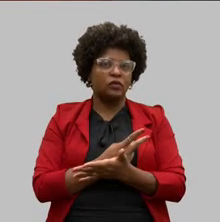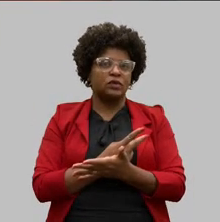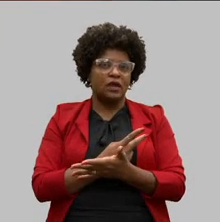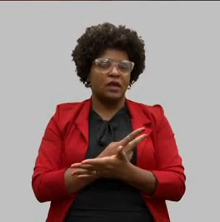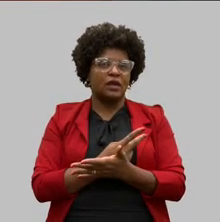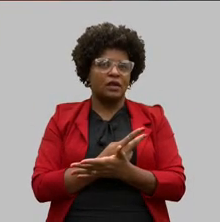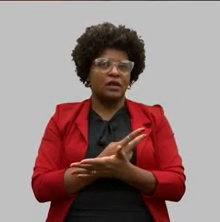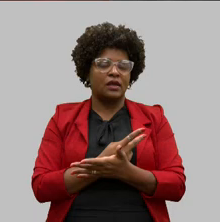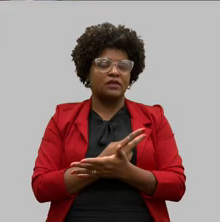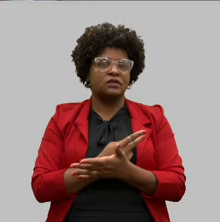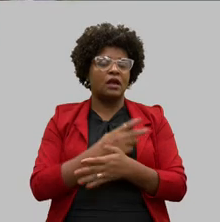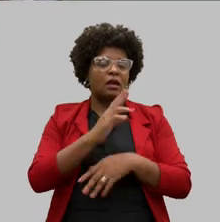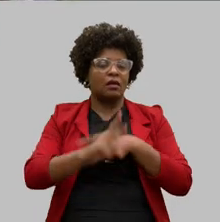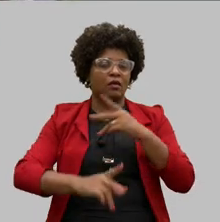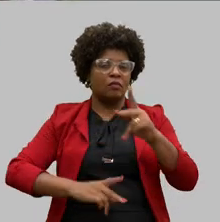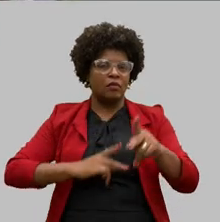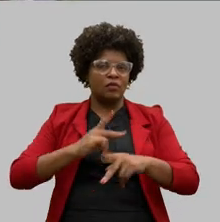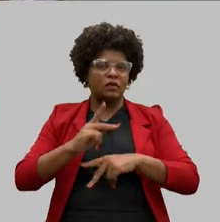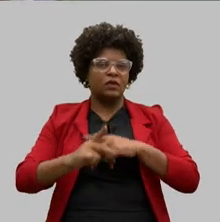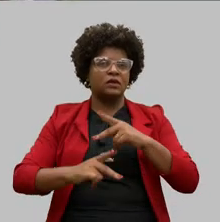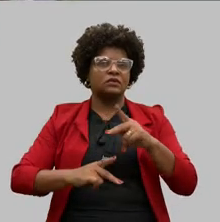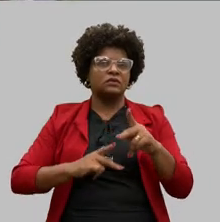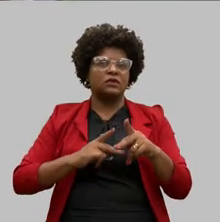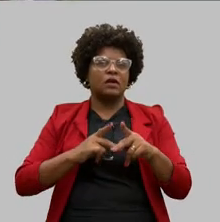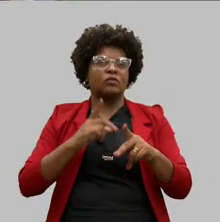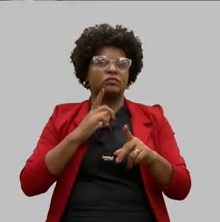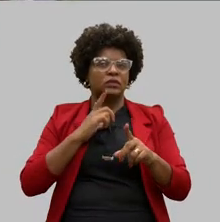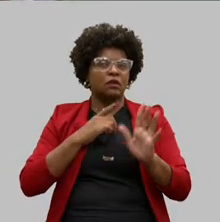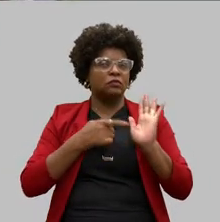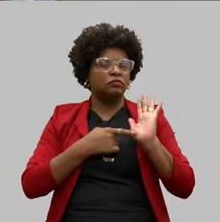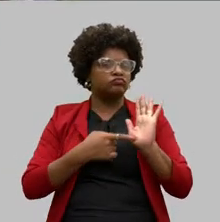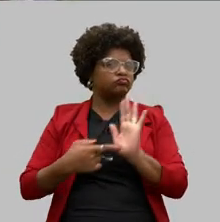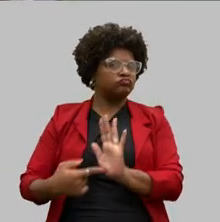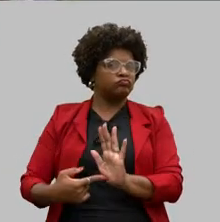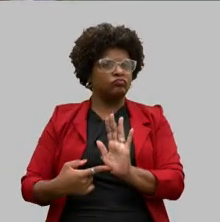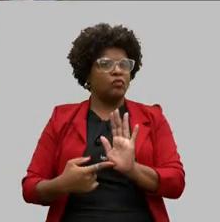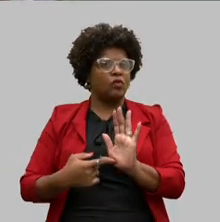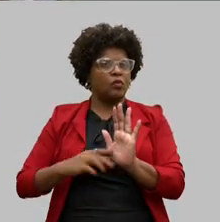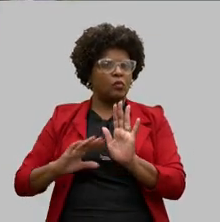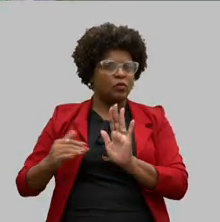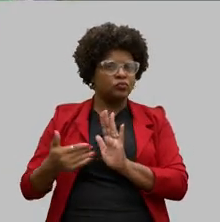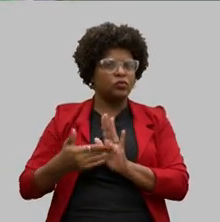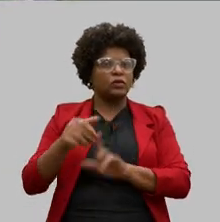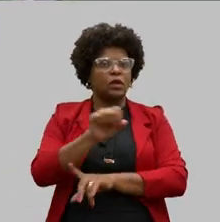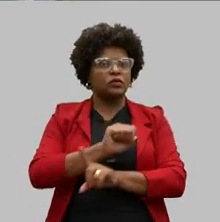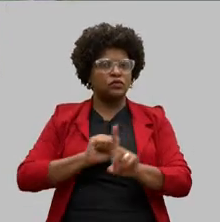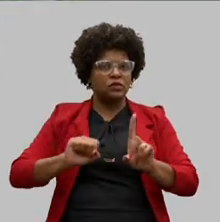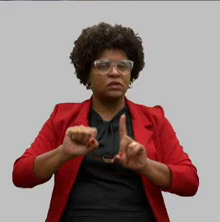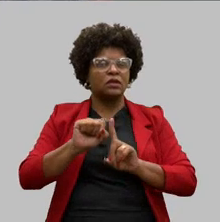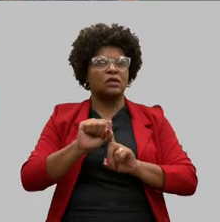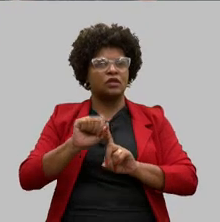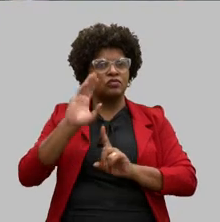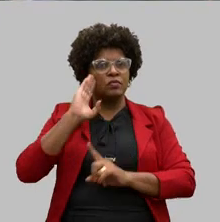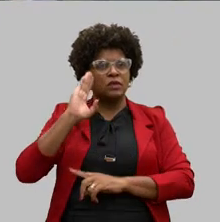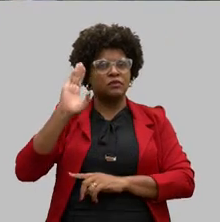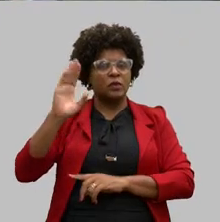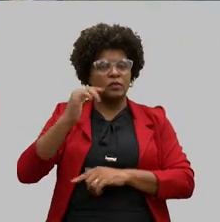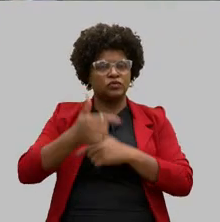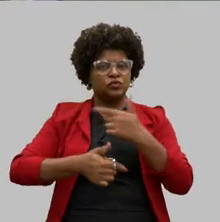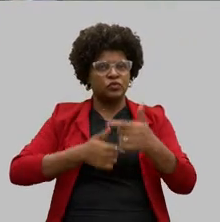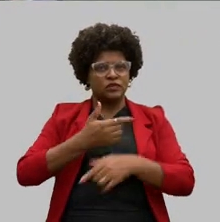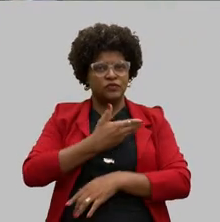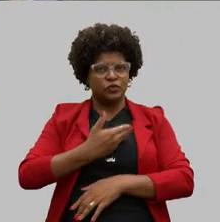da população e que isso reflete em toda para toda a sociedade e principalmente nos serviços